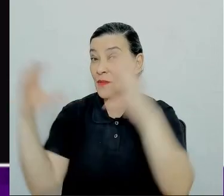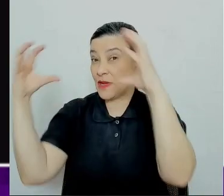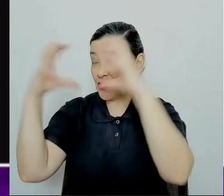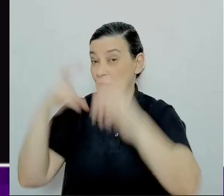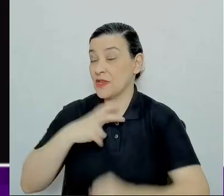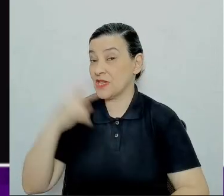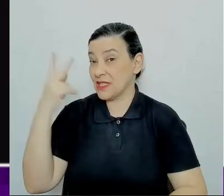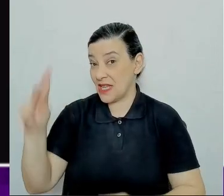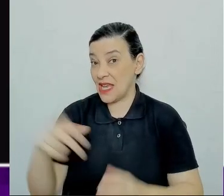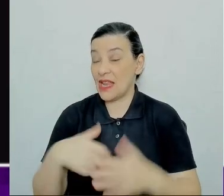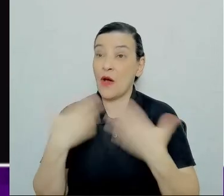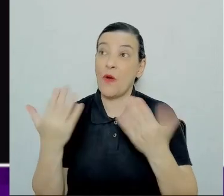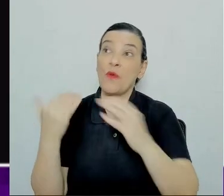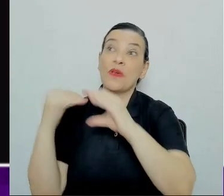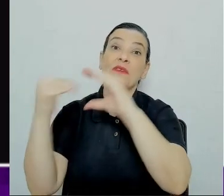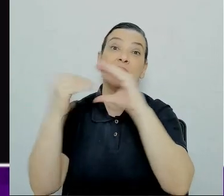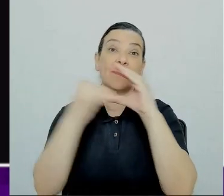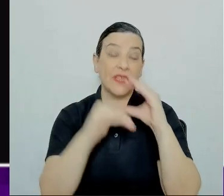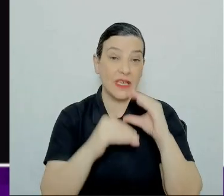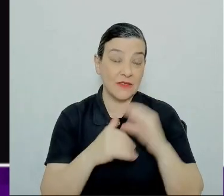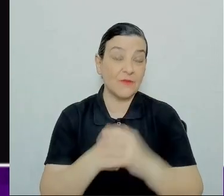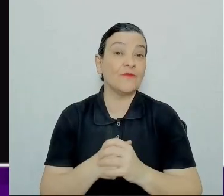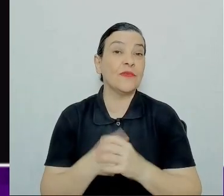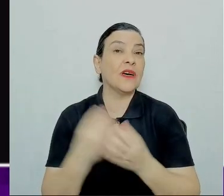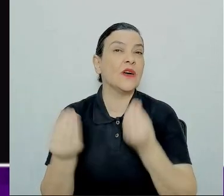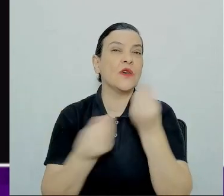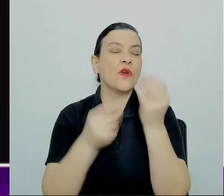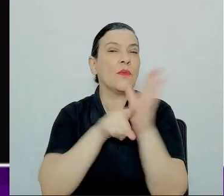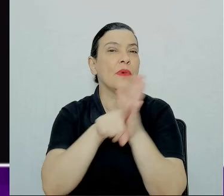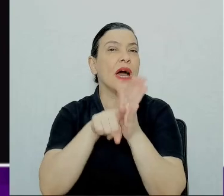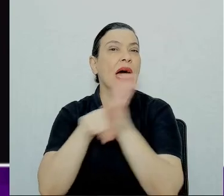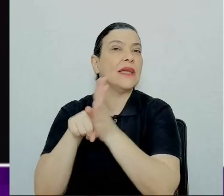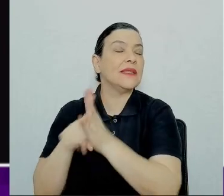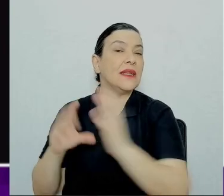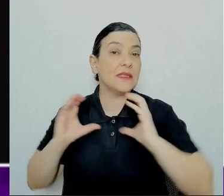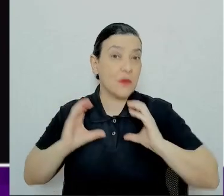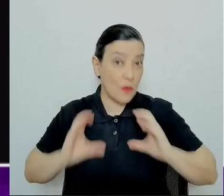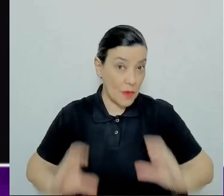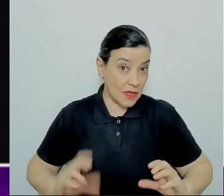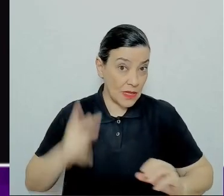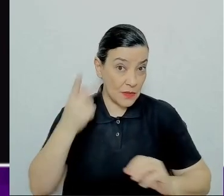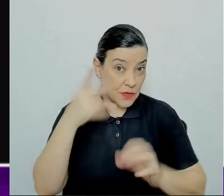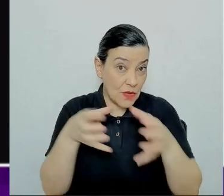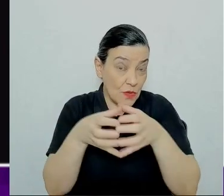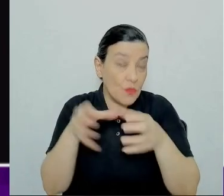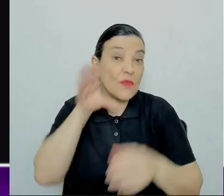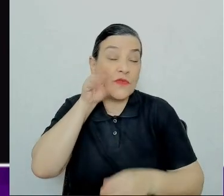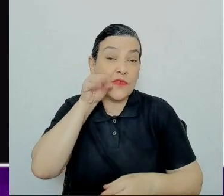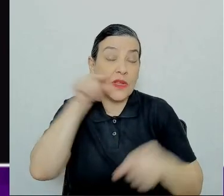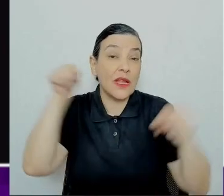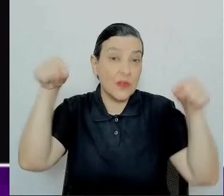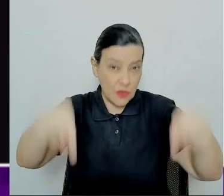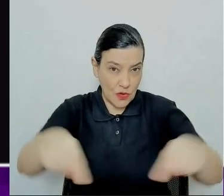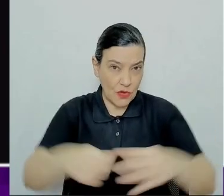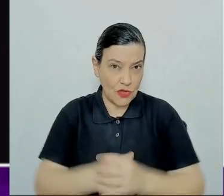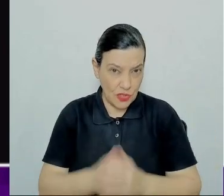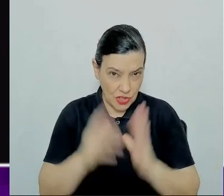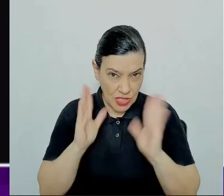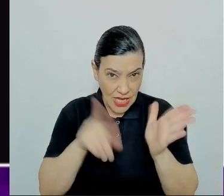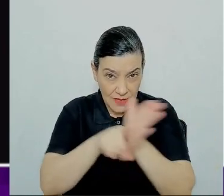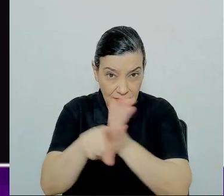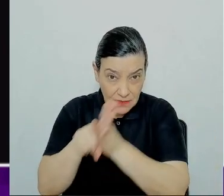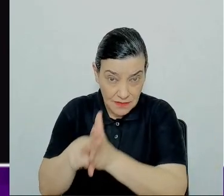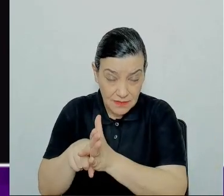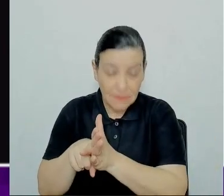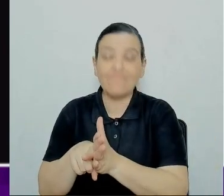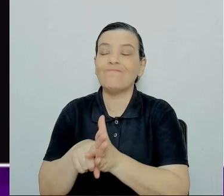ou enviando por e-mail. Como que está a análise de comportamento dos seus colaboradores hoje? Você está investindo nisso?